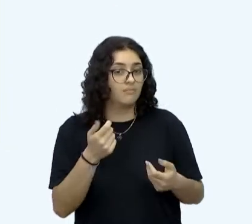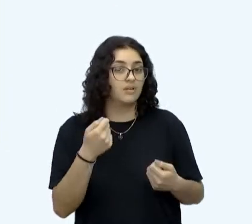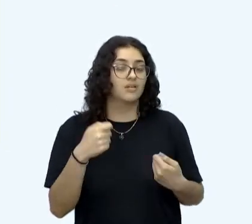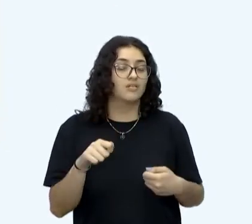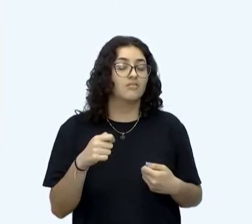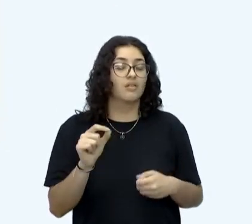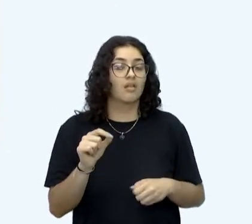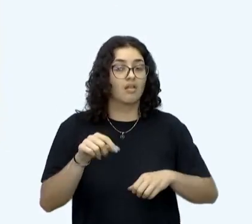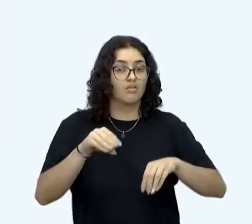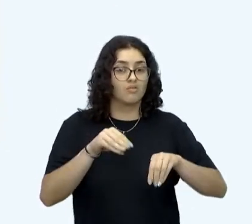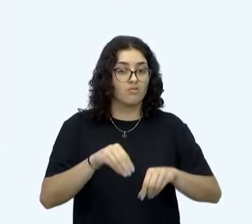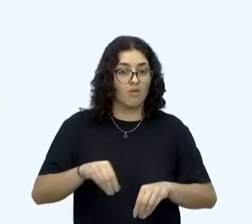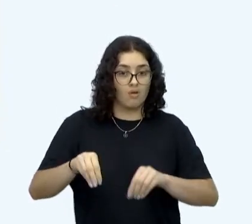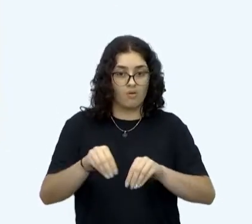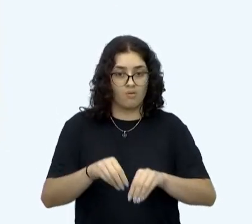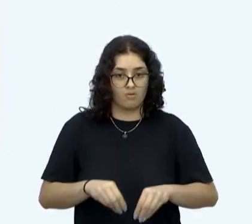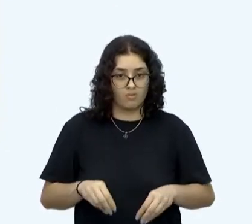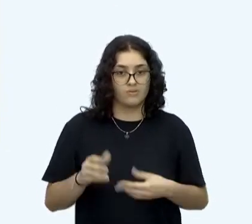solos.